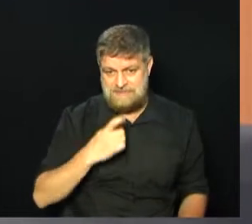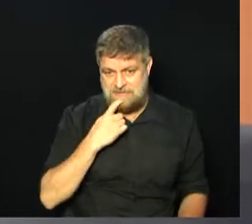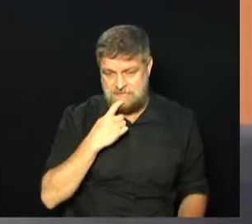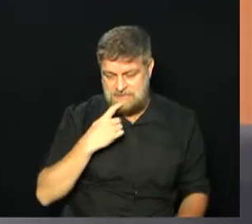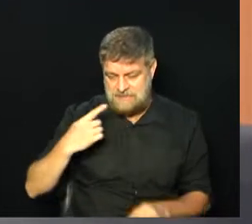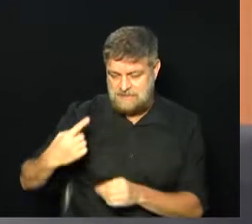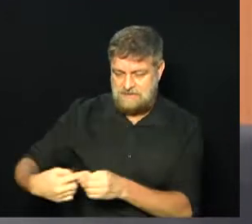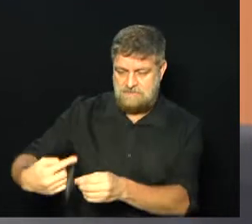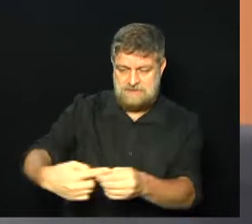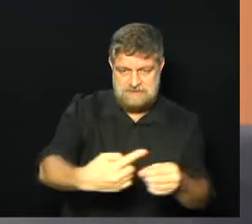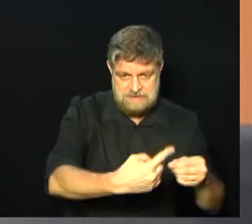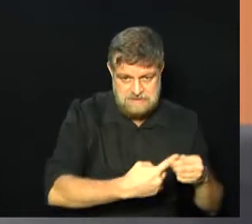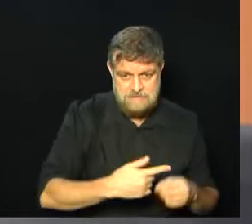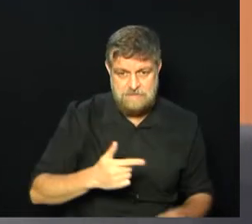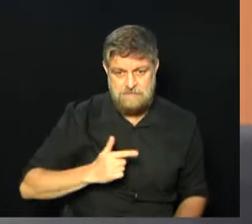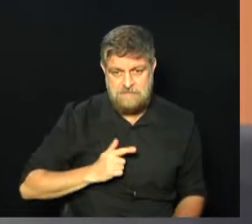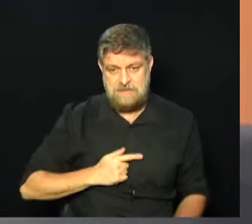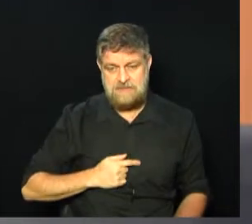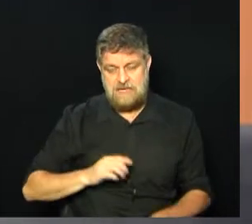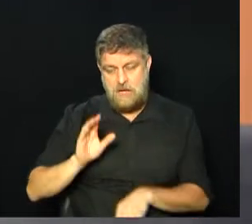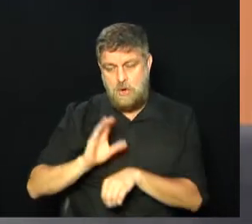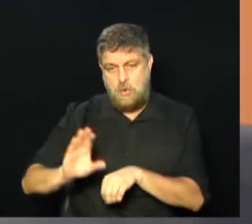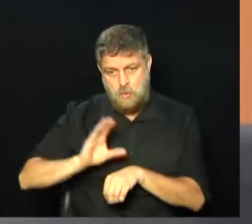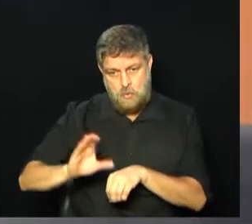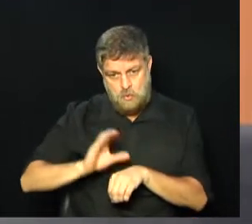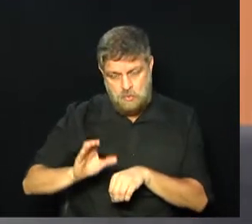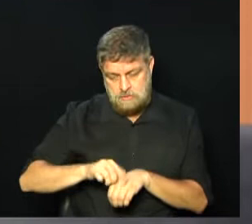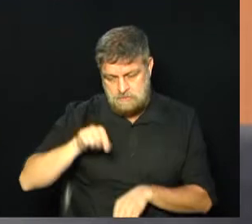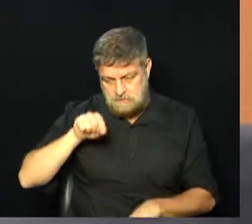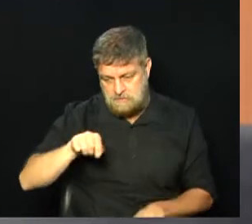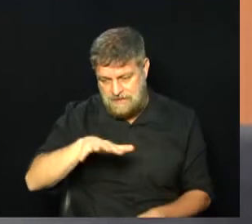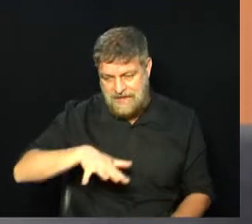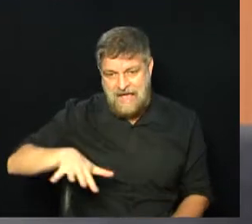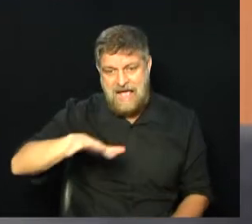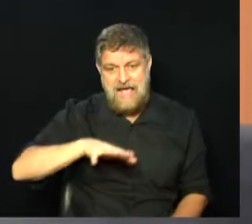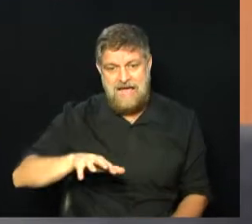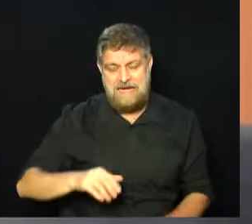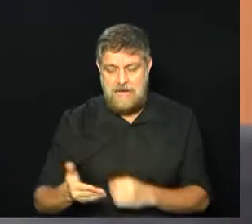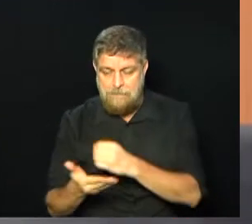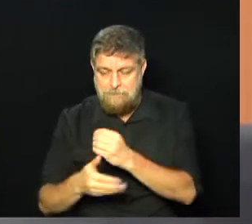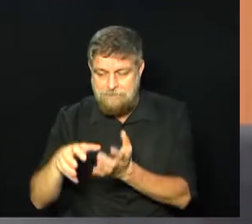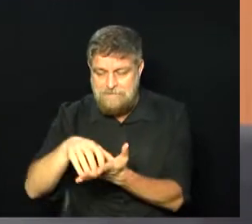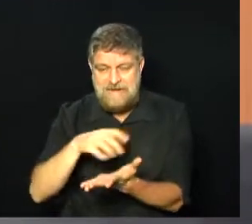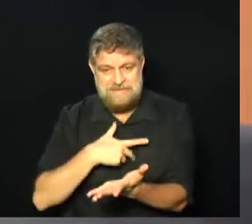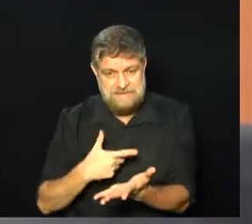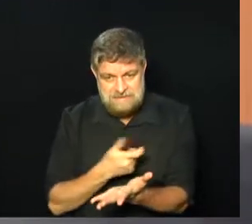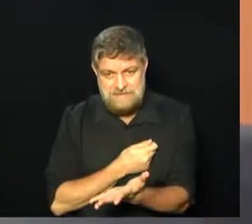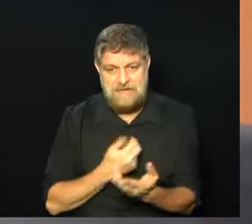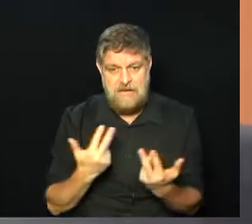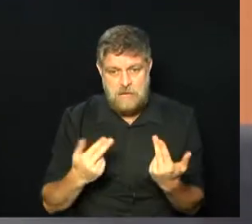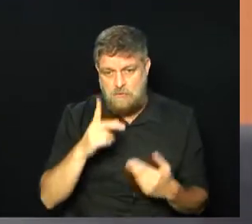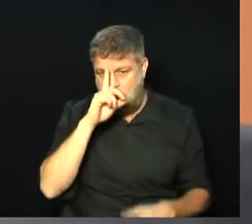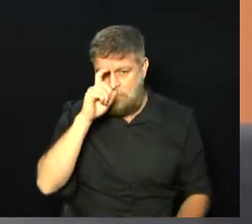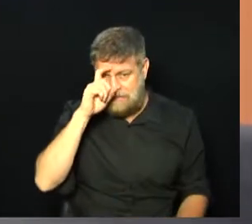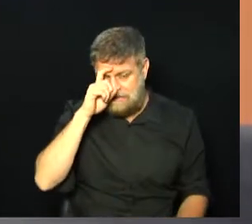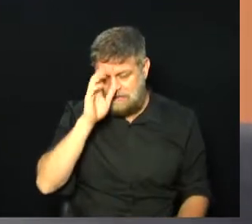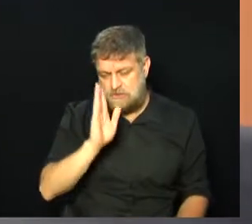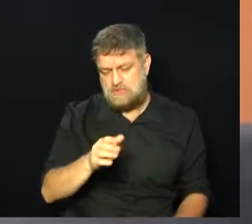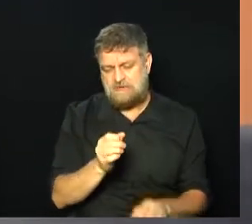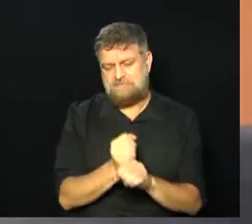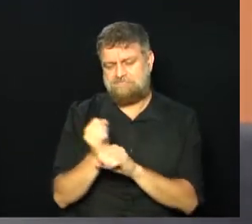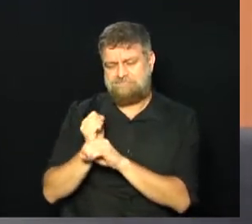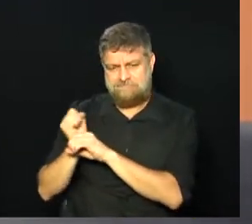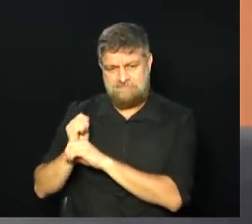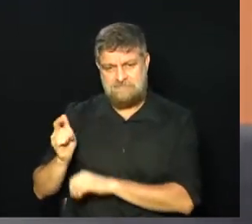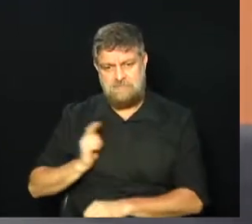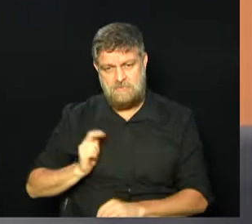há necessidade de capacitar a rede básica, como o Mário Gatti tem feito já há muito tempo, através